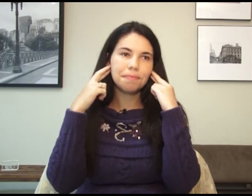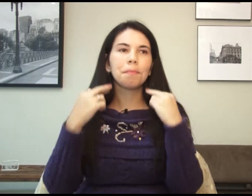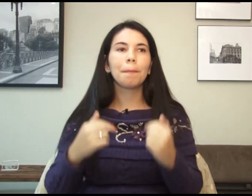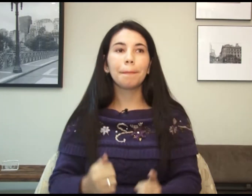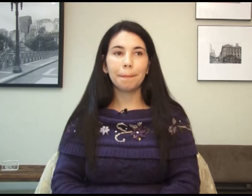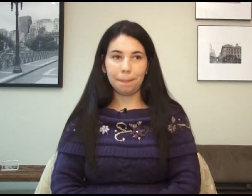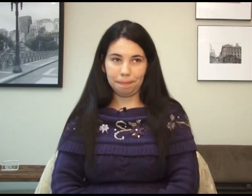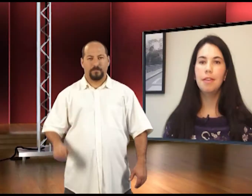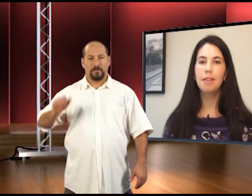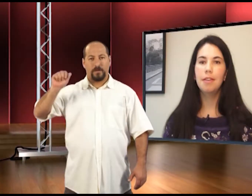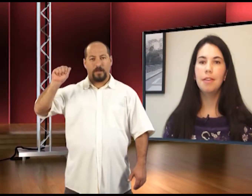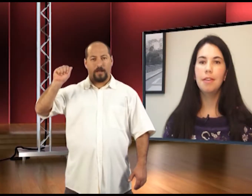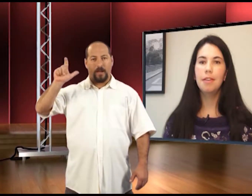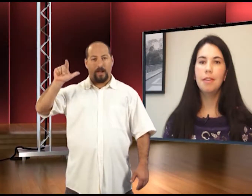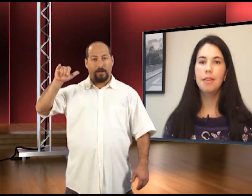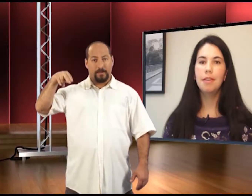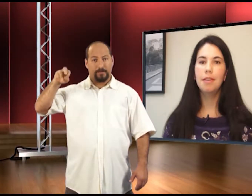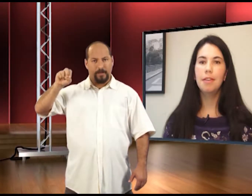audição.